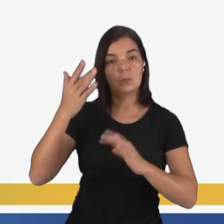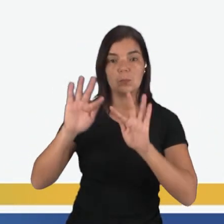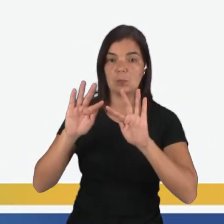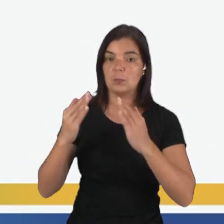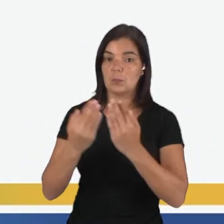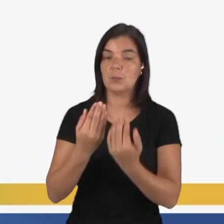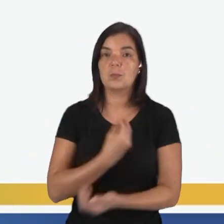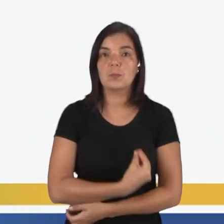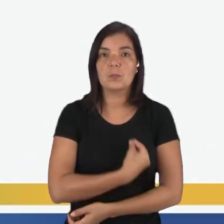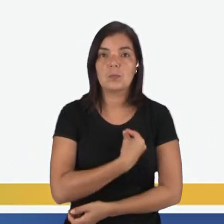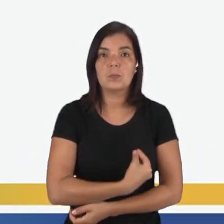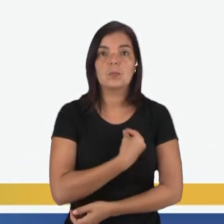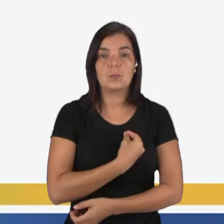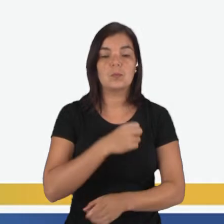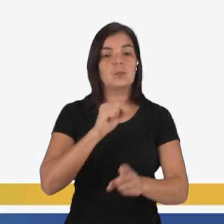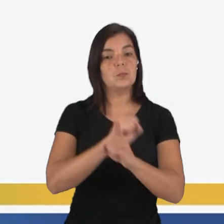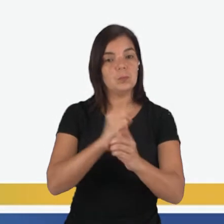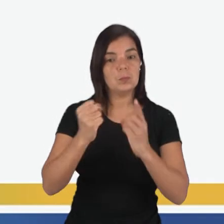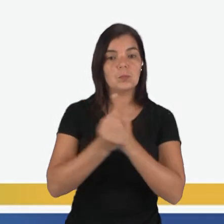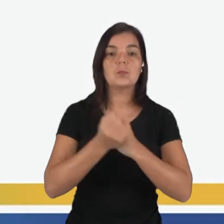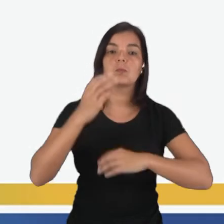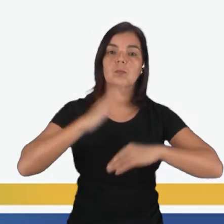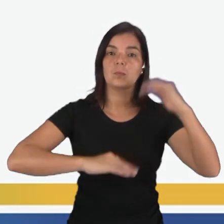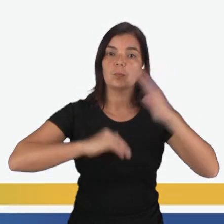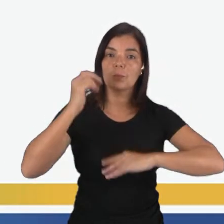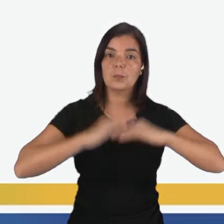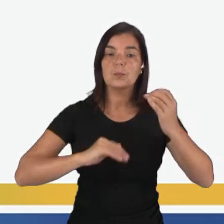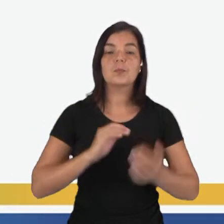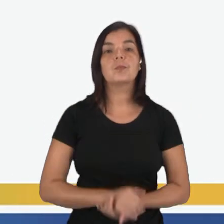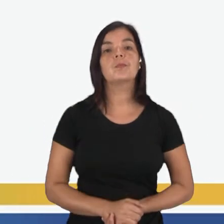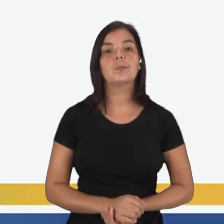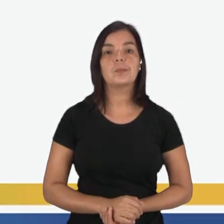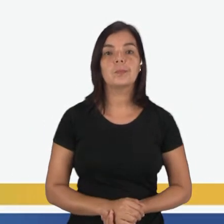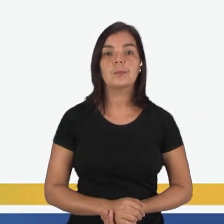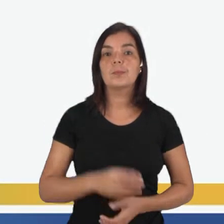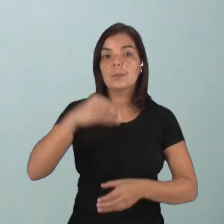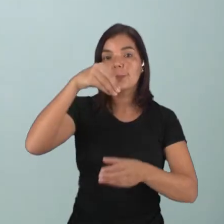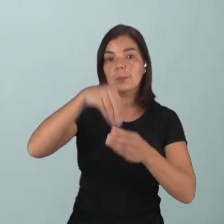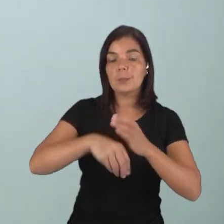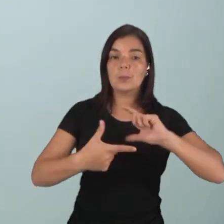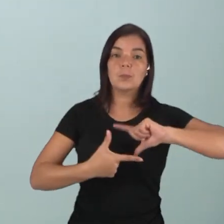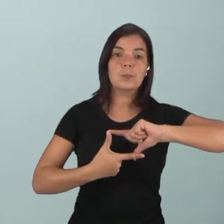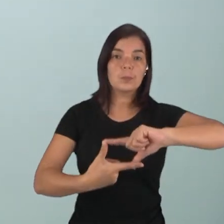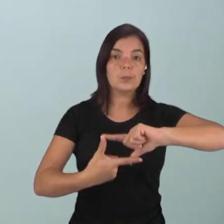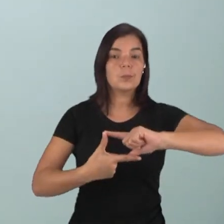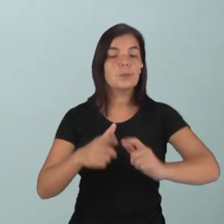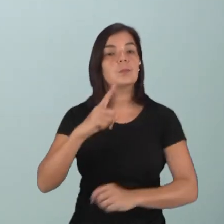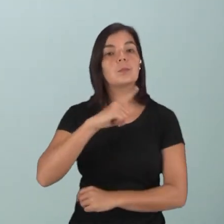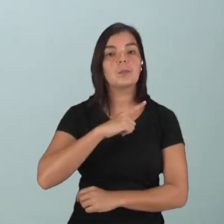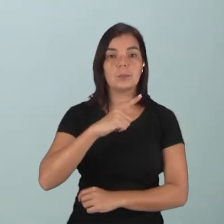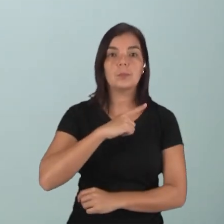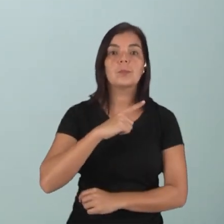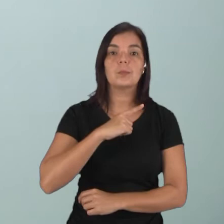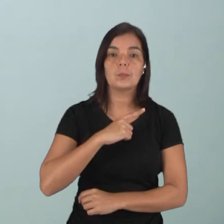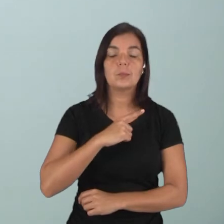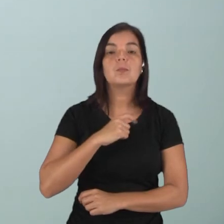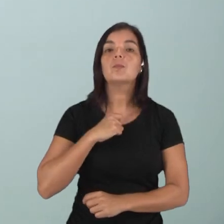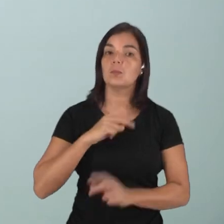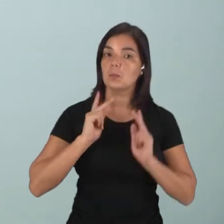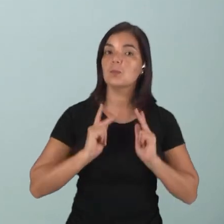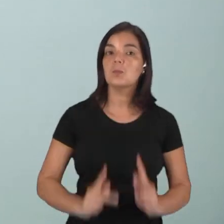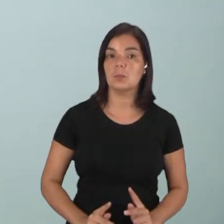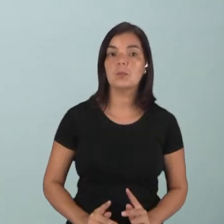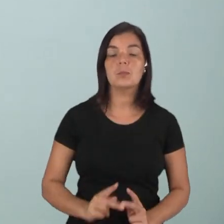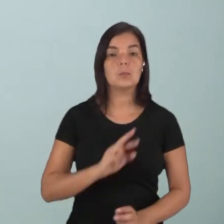de sua vida familiar, social e profissional. Então, dentro do fanatismo tem essa adoção de